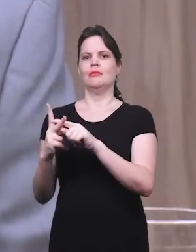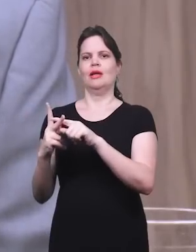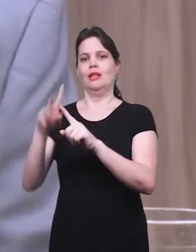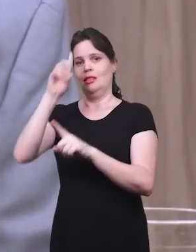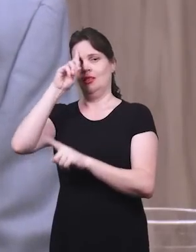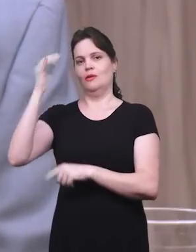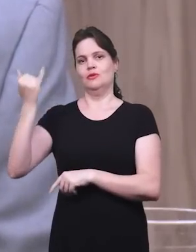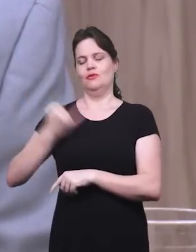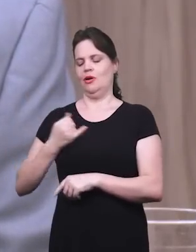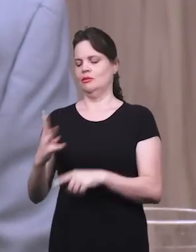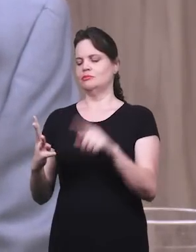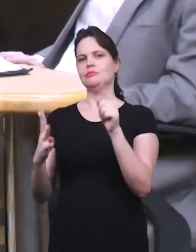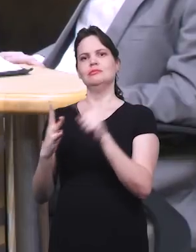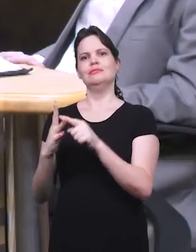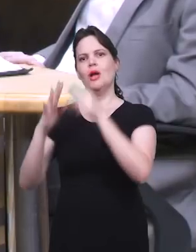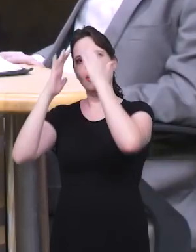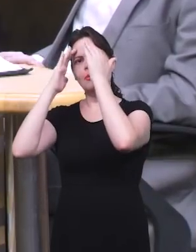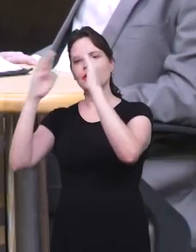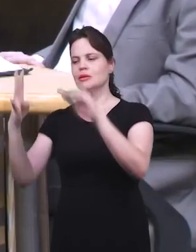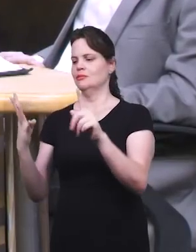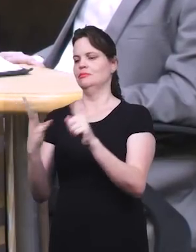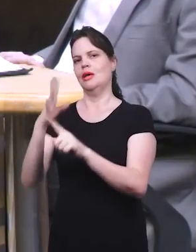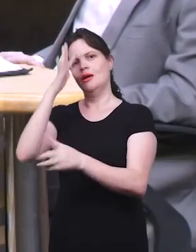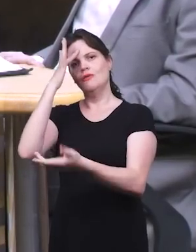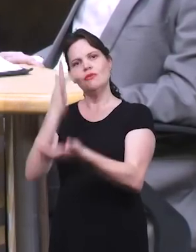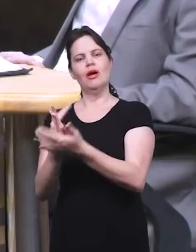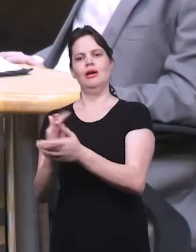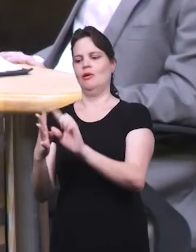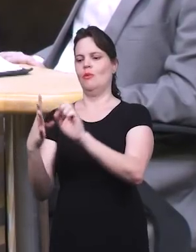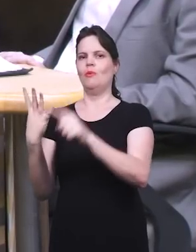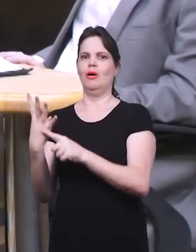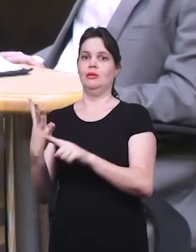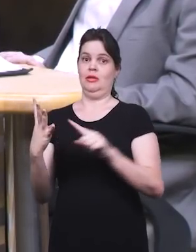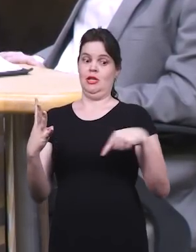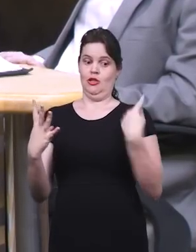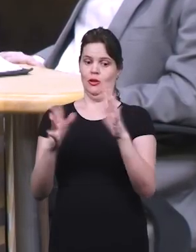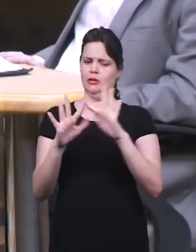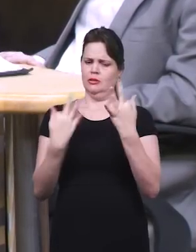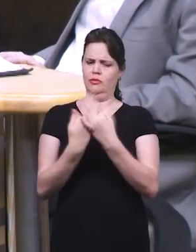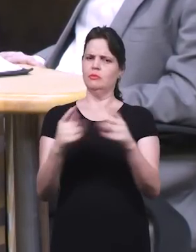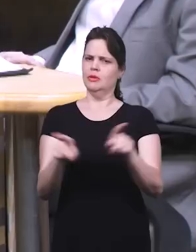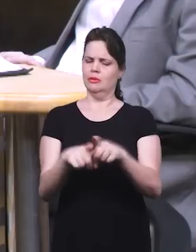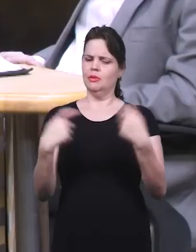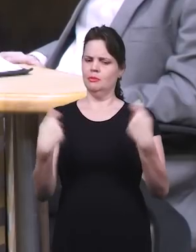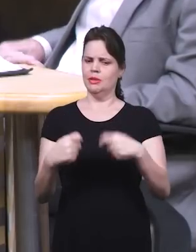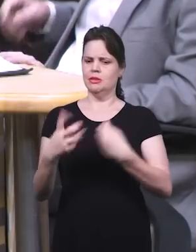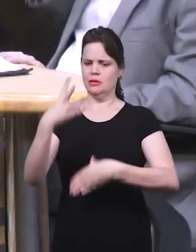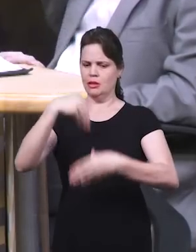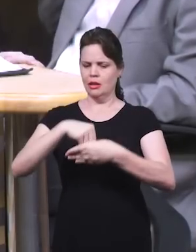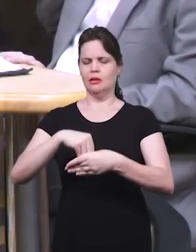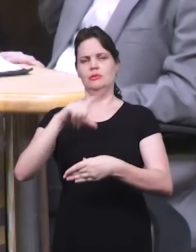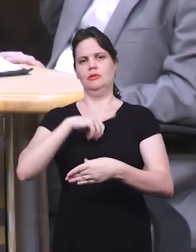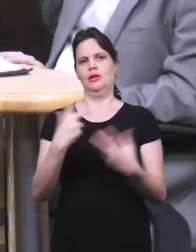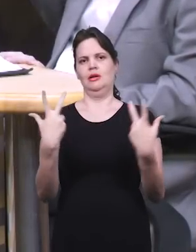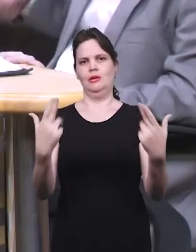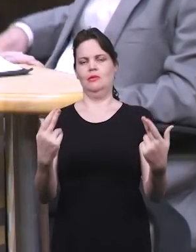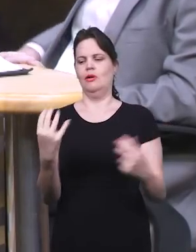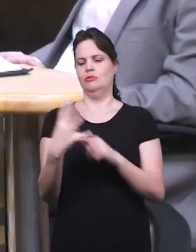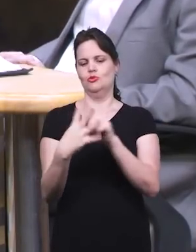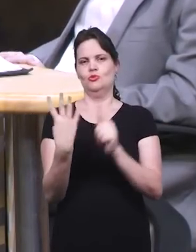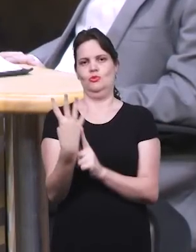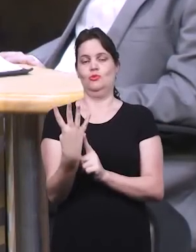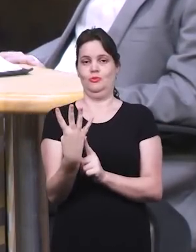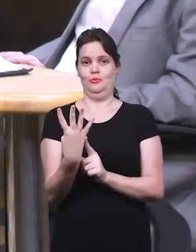nesses 4 elementos maravilhosos. Glória a Jesus. Muito bom. Nesse contexto